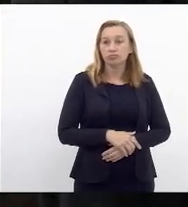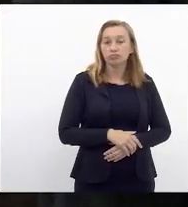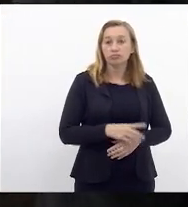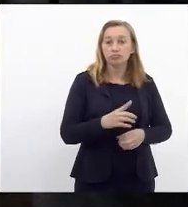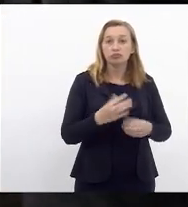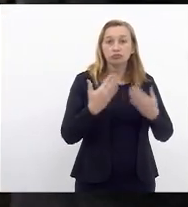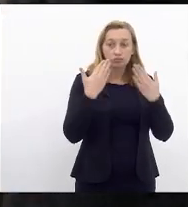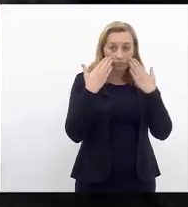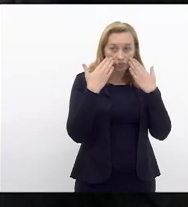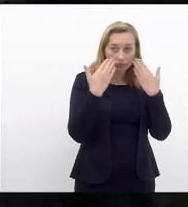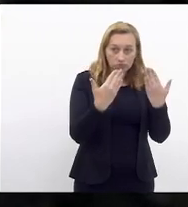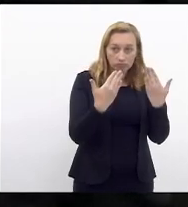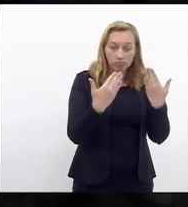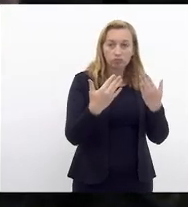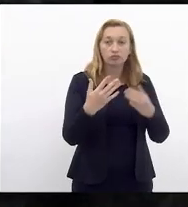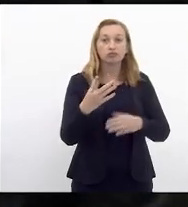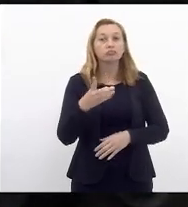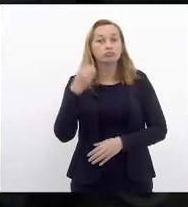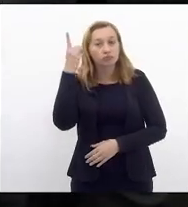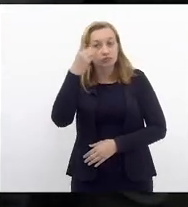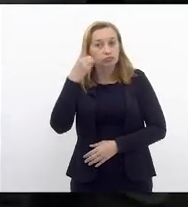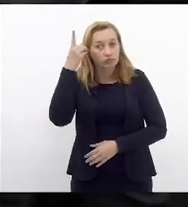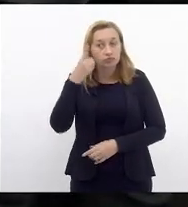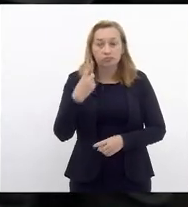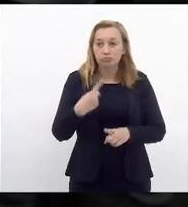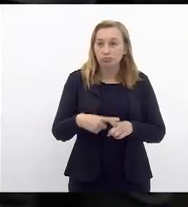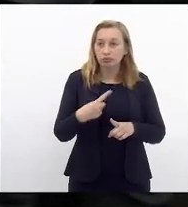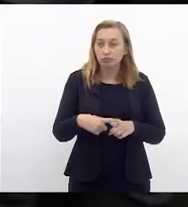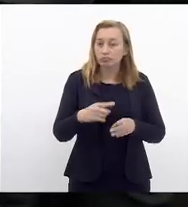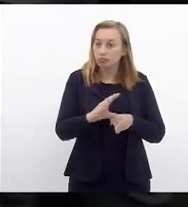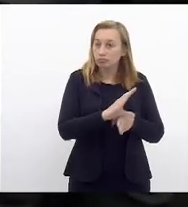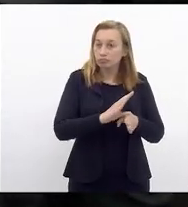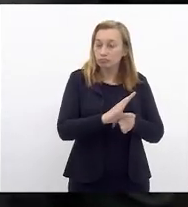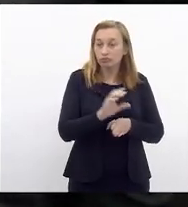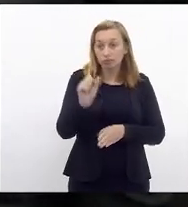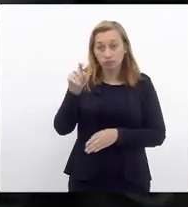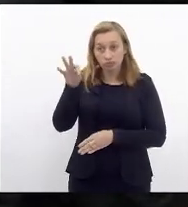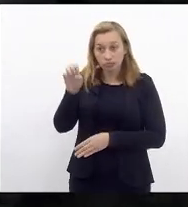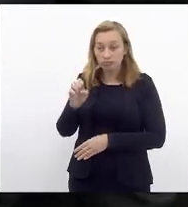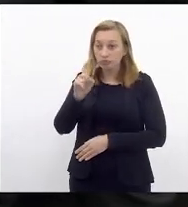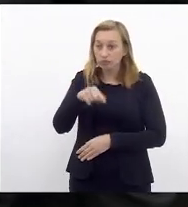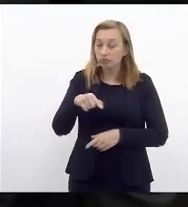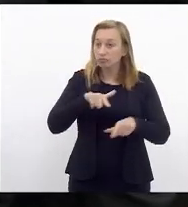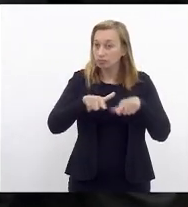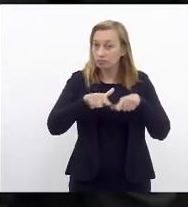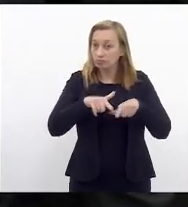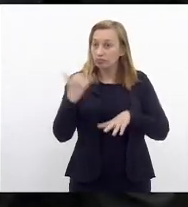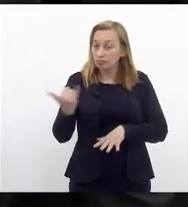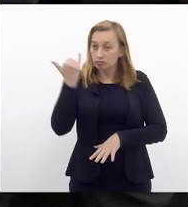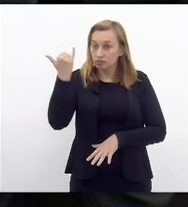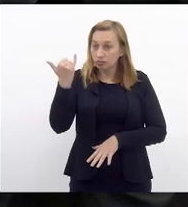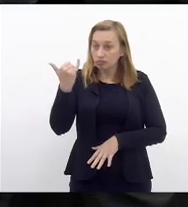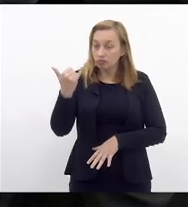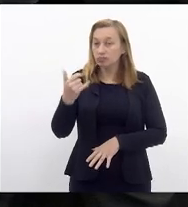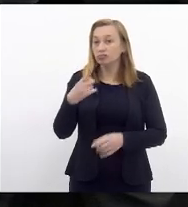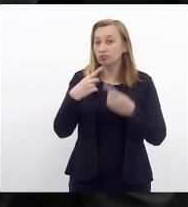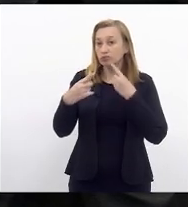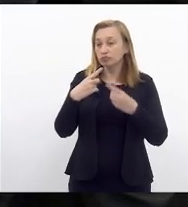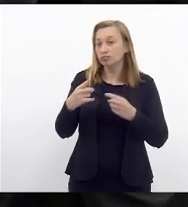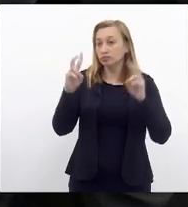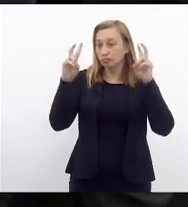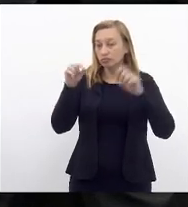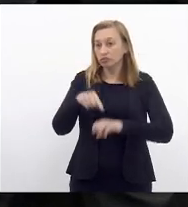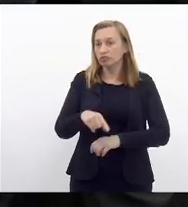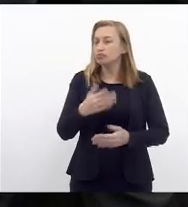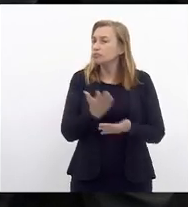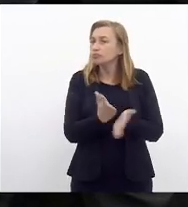se apresentado, porque a função de conselheiro da Genesa é uma função importante. Eu sou um dos deputados que mais discute a pauta aqui e a gente tem que